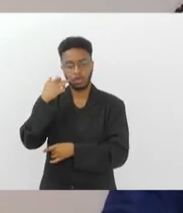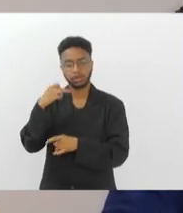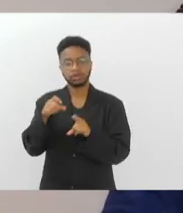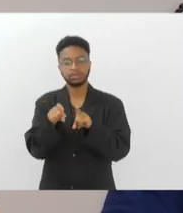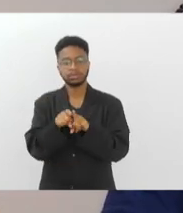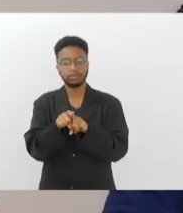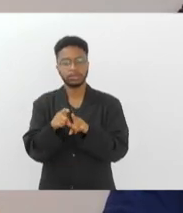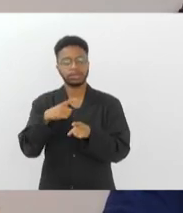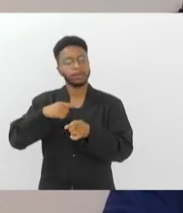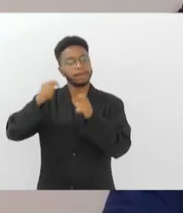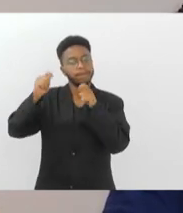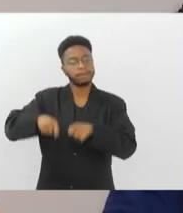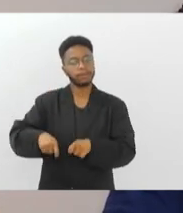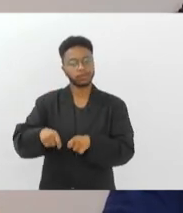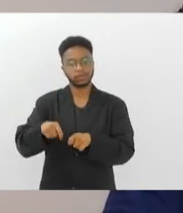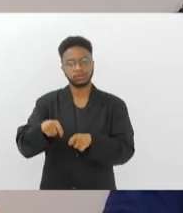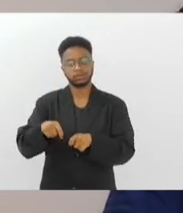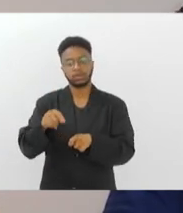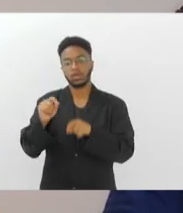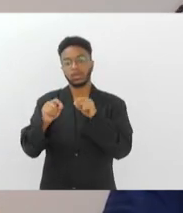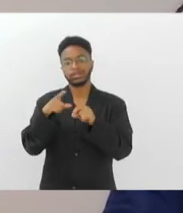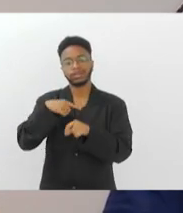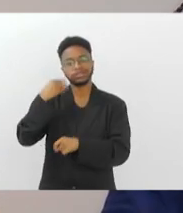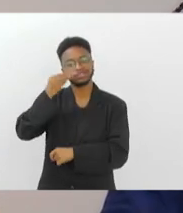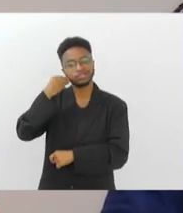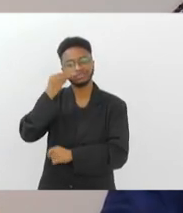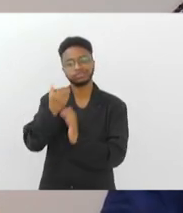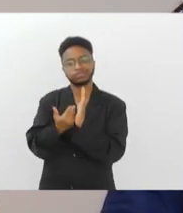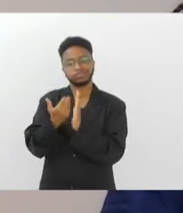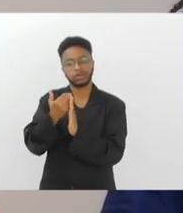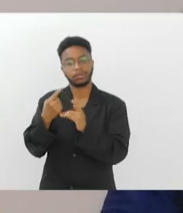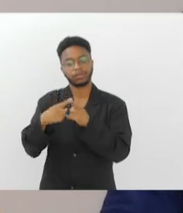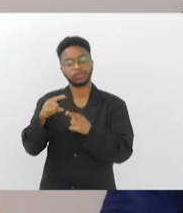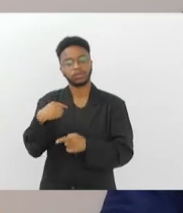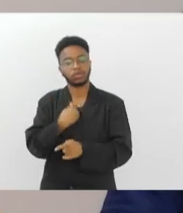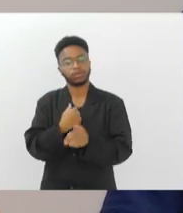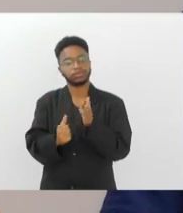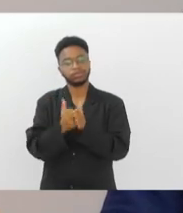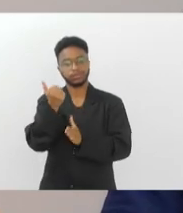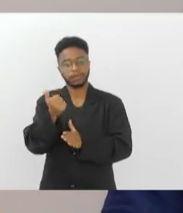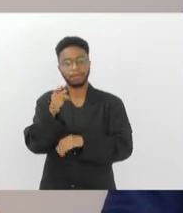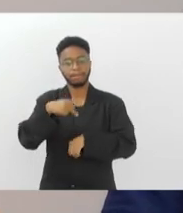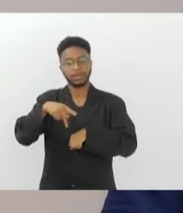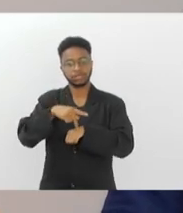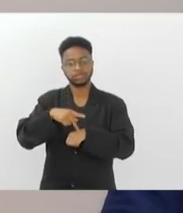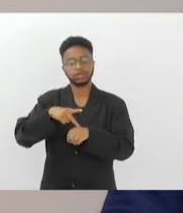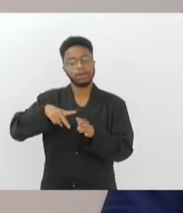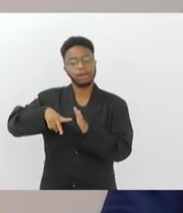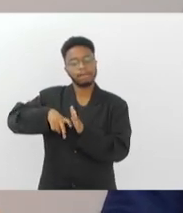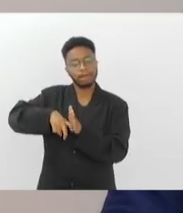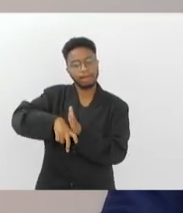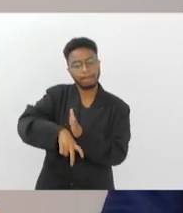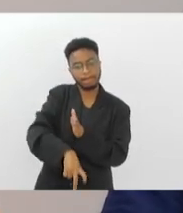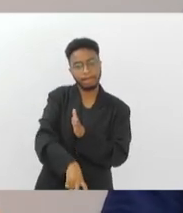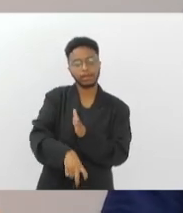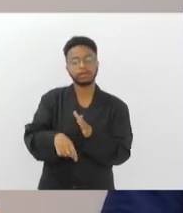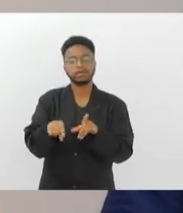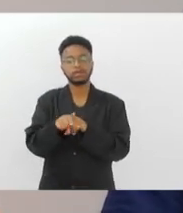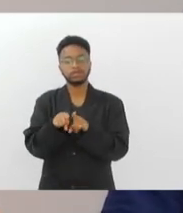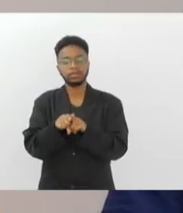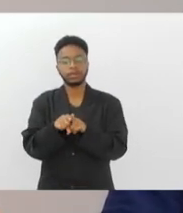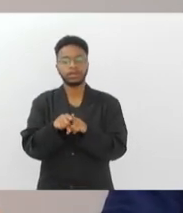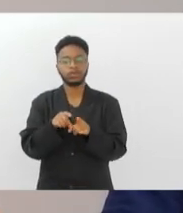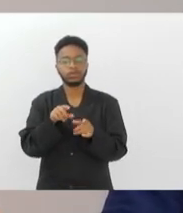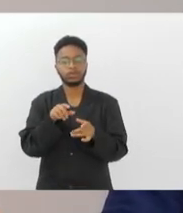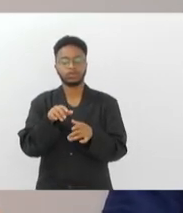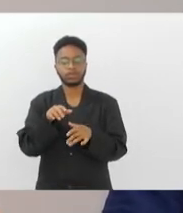todo o potencial de experiência. Nós fomos o primeiro país a explorar águas profundas, pré-sal, tanto em terra quanto